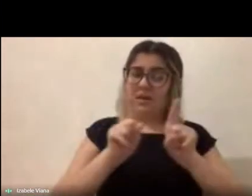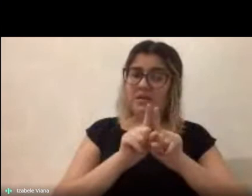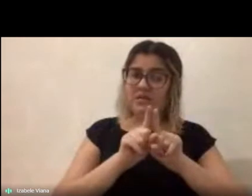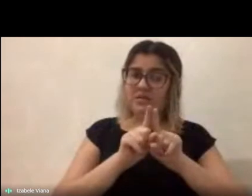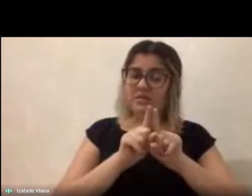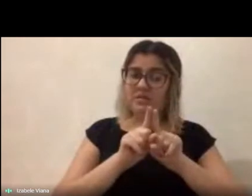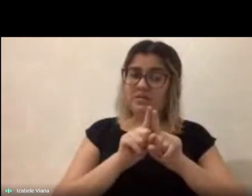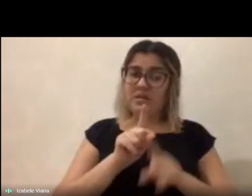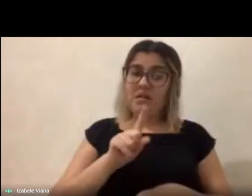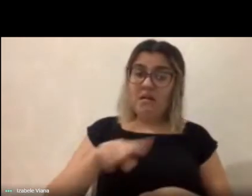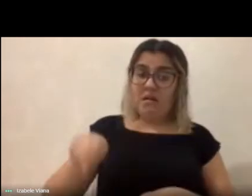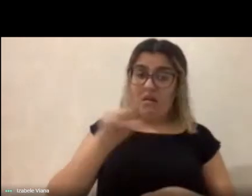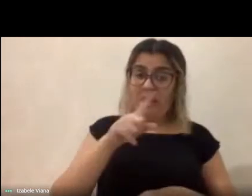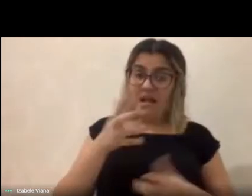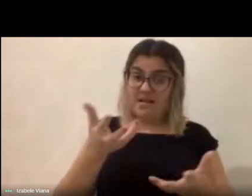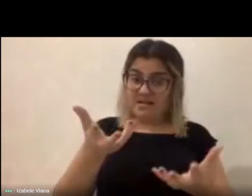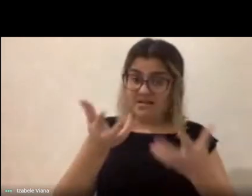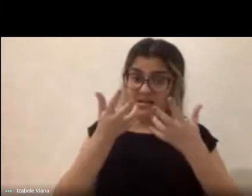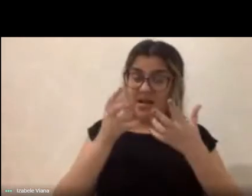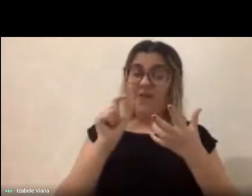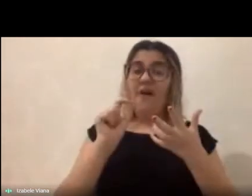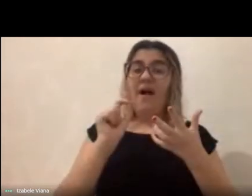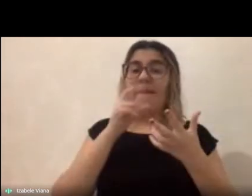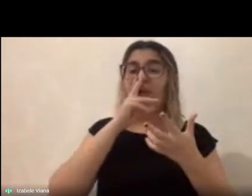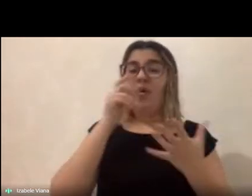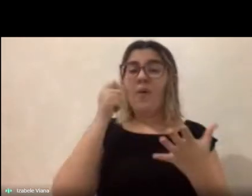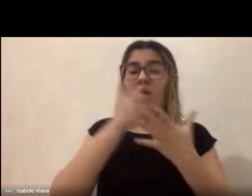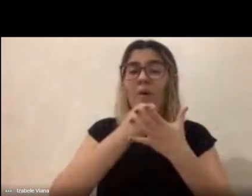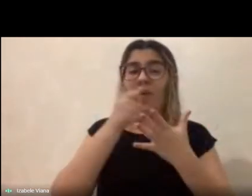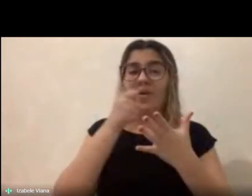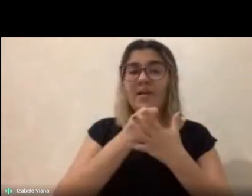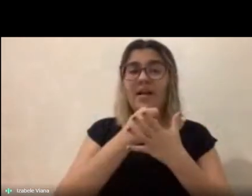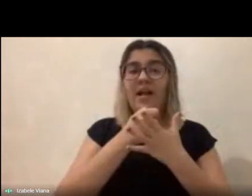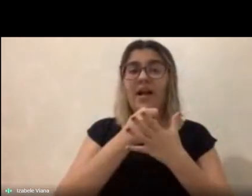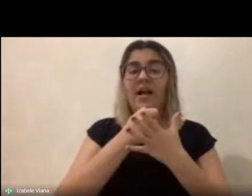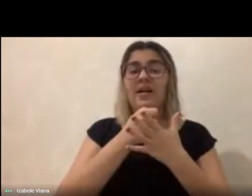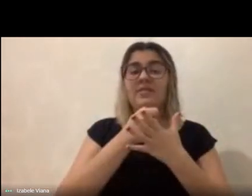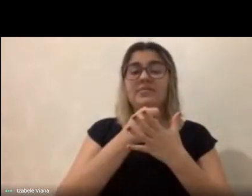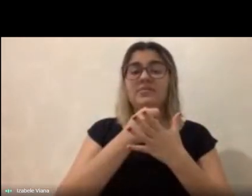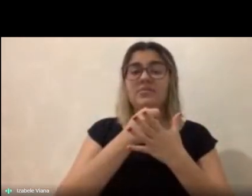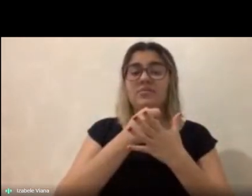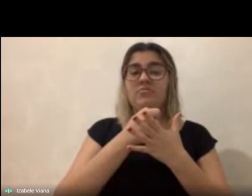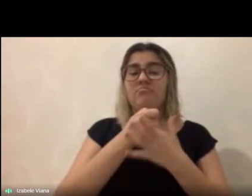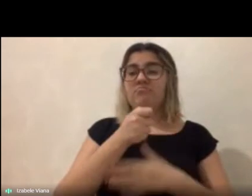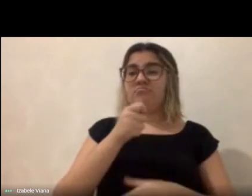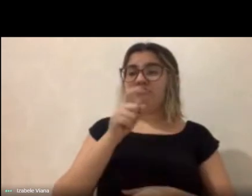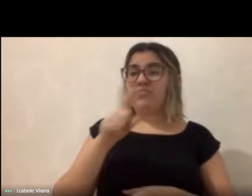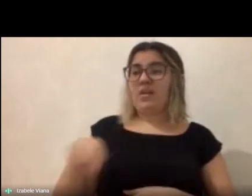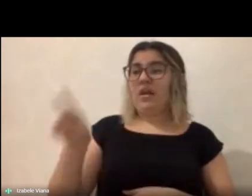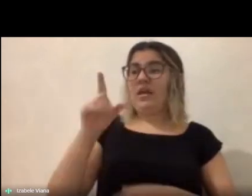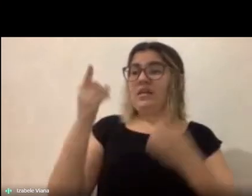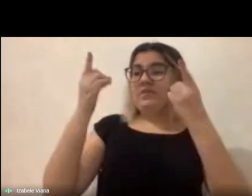também, deles para a gente nos normatizar e nos colocar nessa